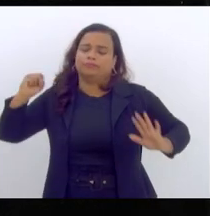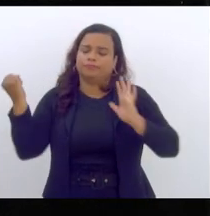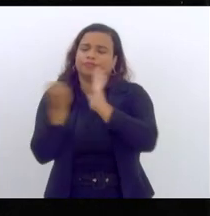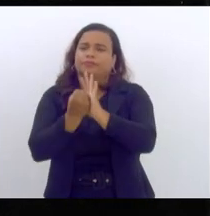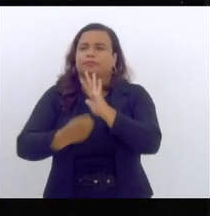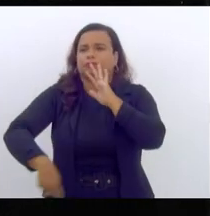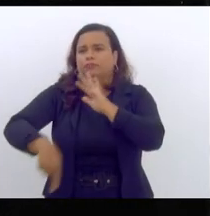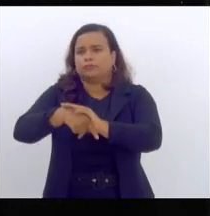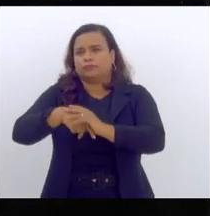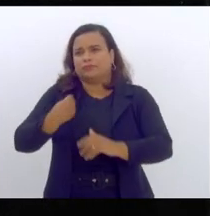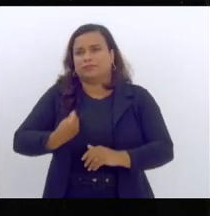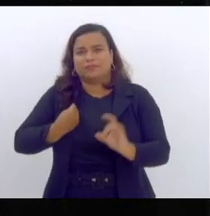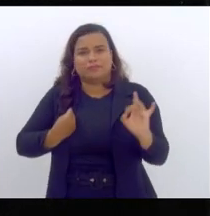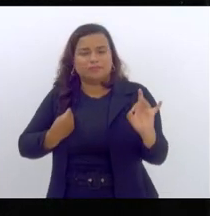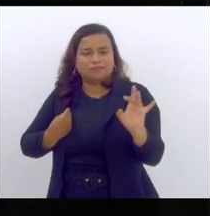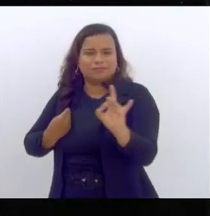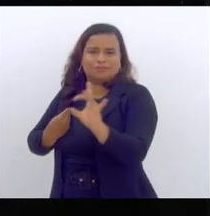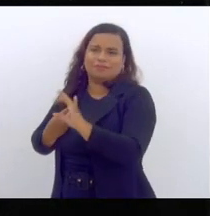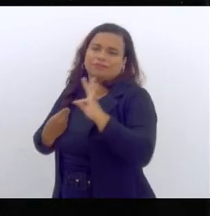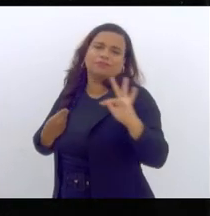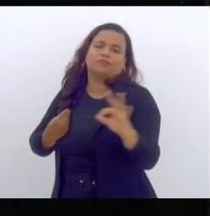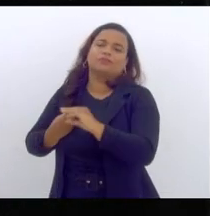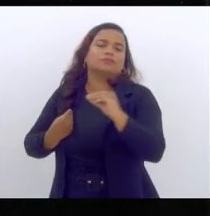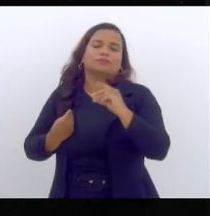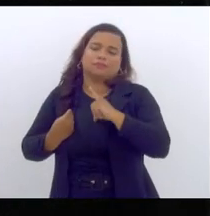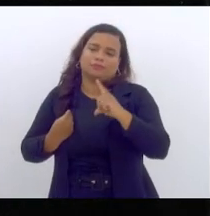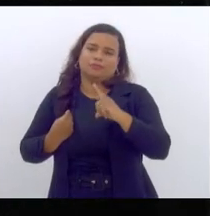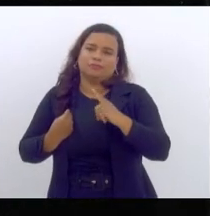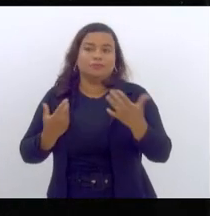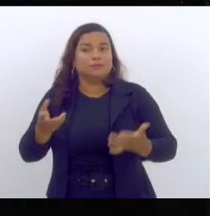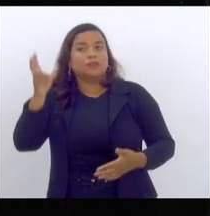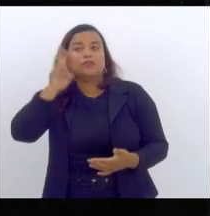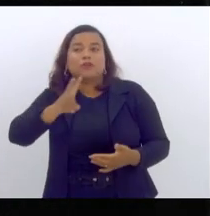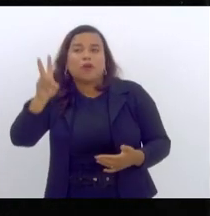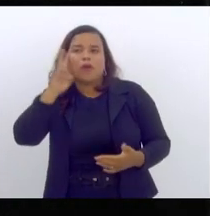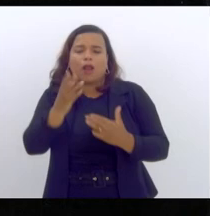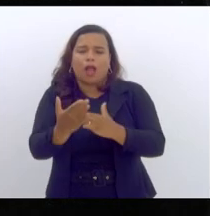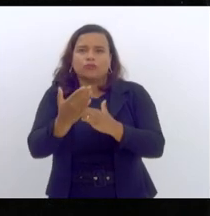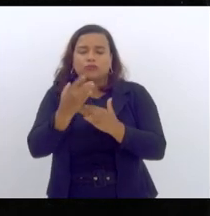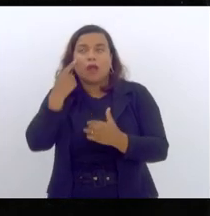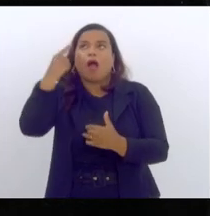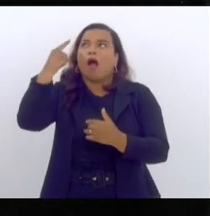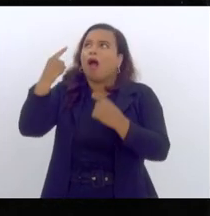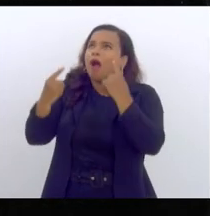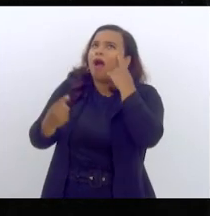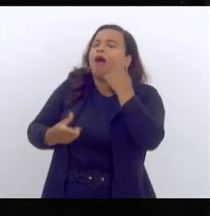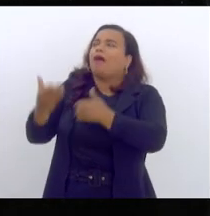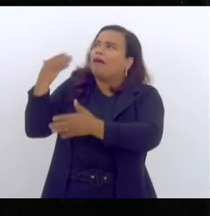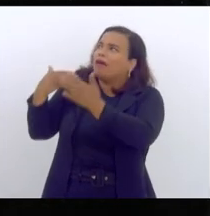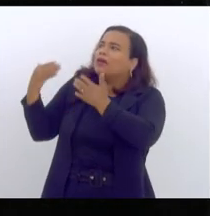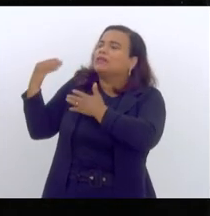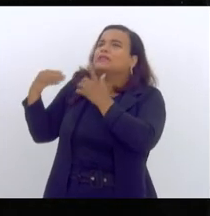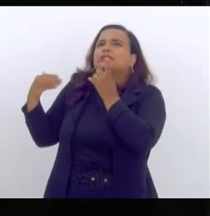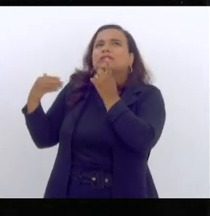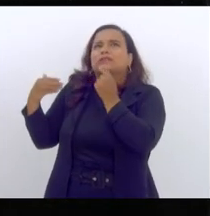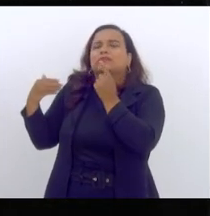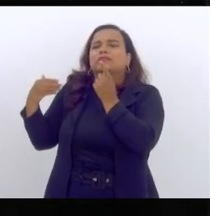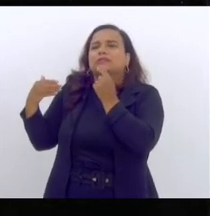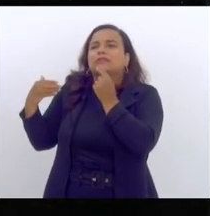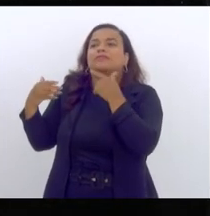de todos nós a história ela nos relembra o quanto